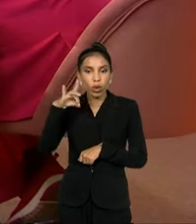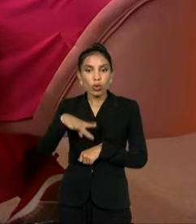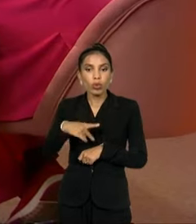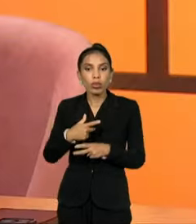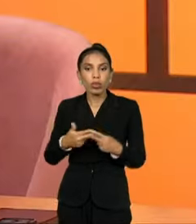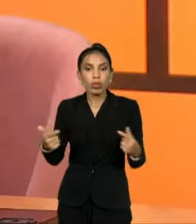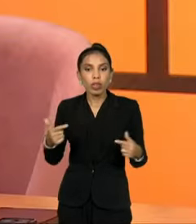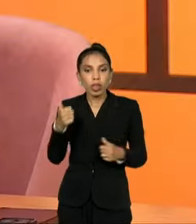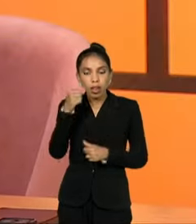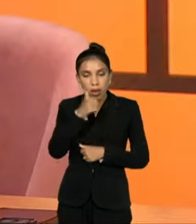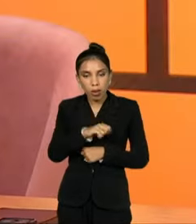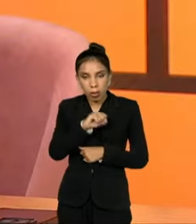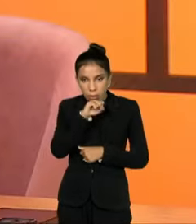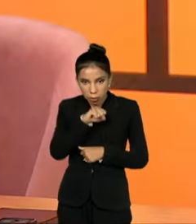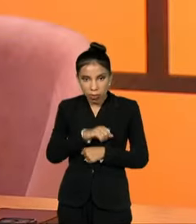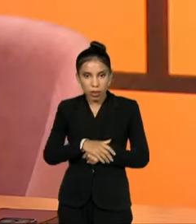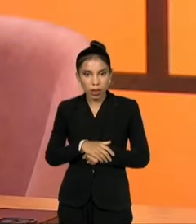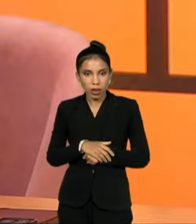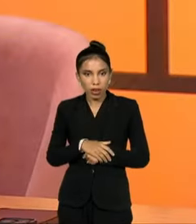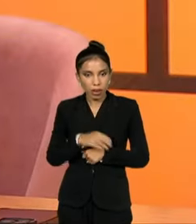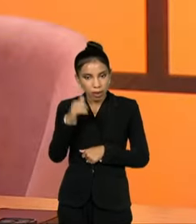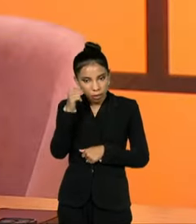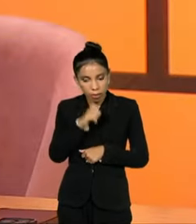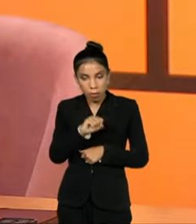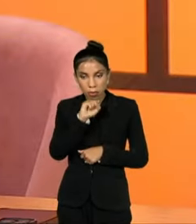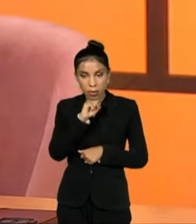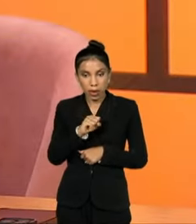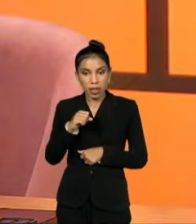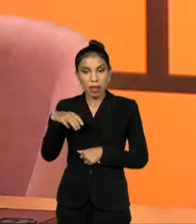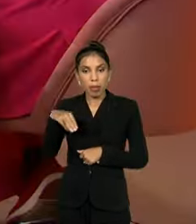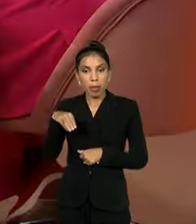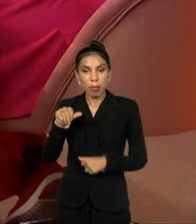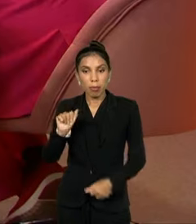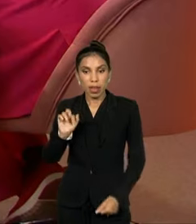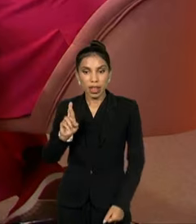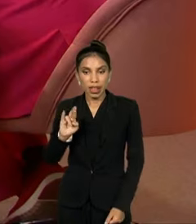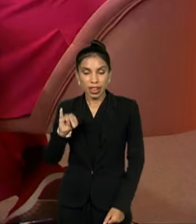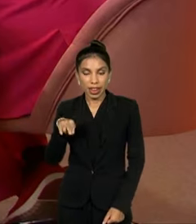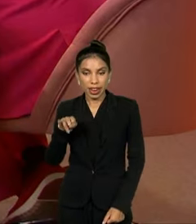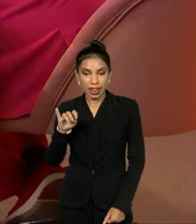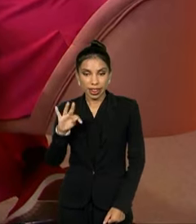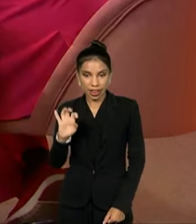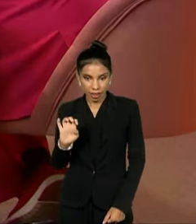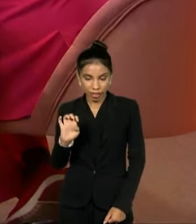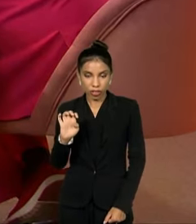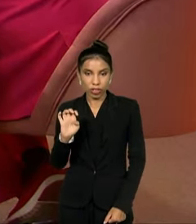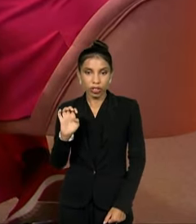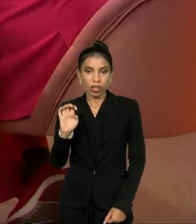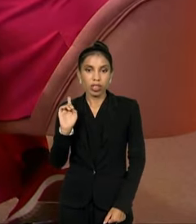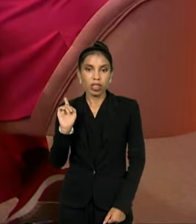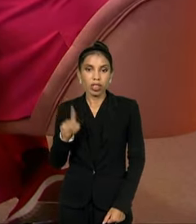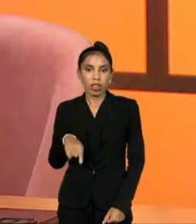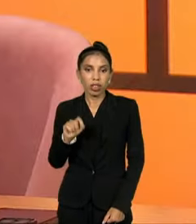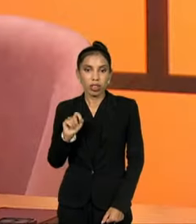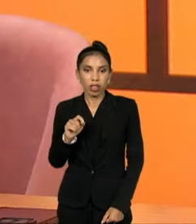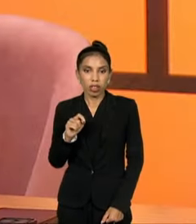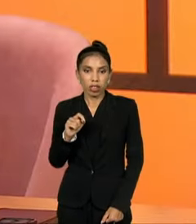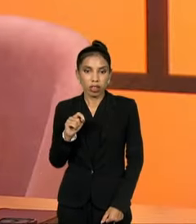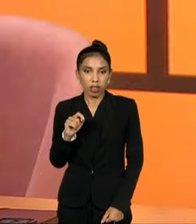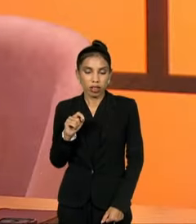dela. Marinete, a mãezinha dela com a gente, falando, aqui com a gente, Marinete, falando e depois Marinete. Na missa